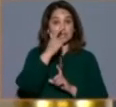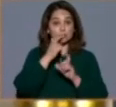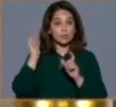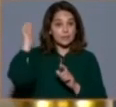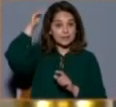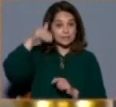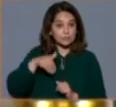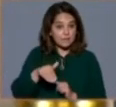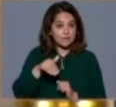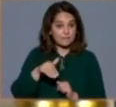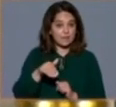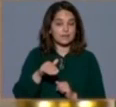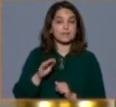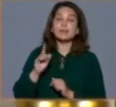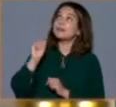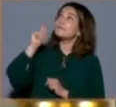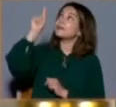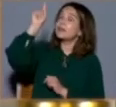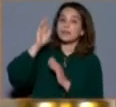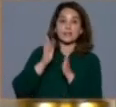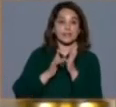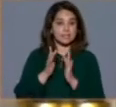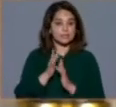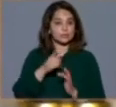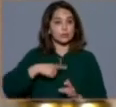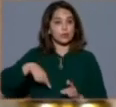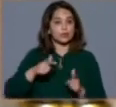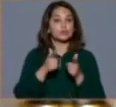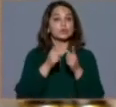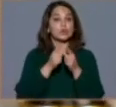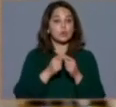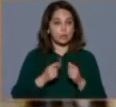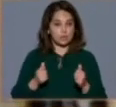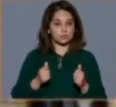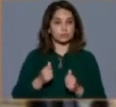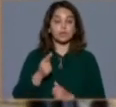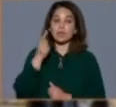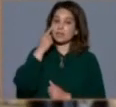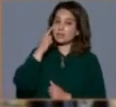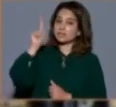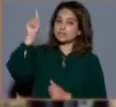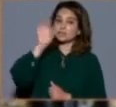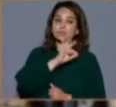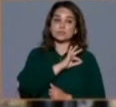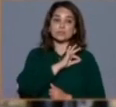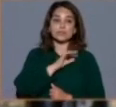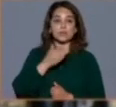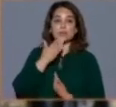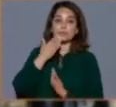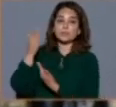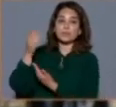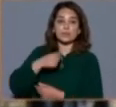vem pela fé em Jesus Cristo, oremos. Ouvi, Senhor, as nossas súplicas. Para que